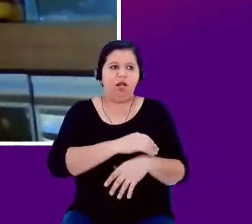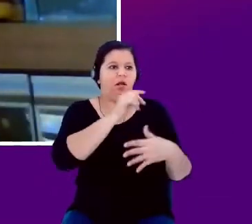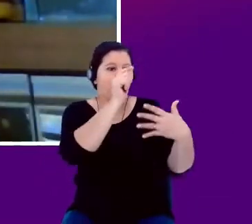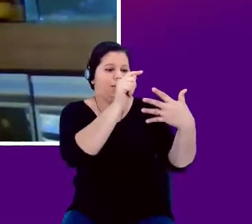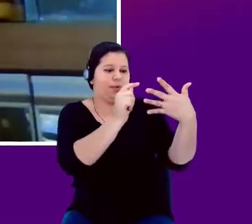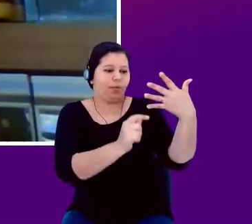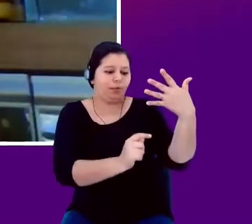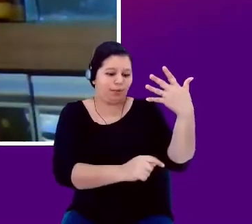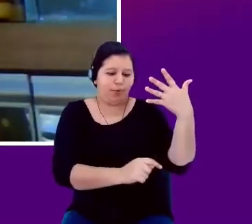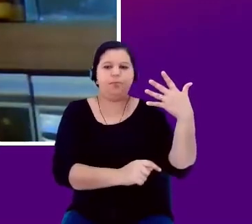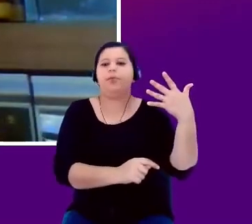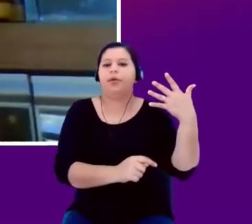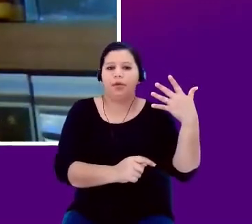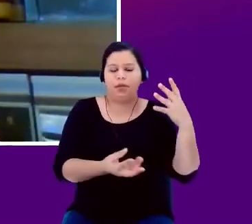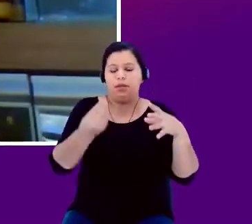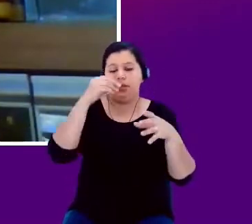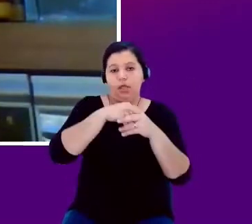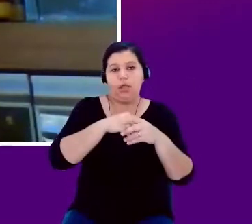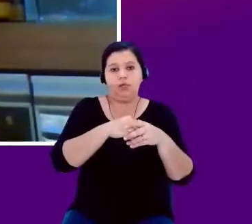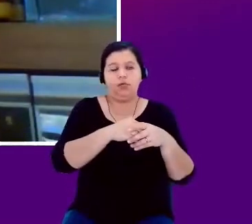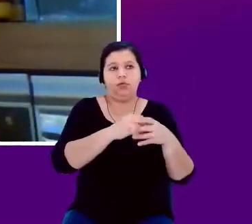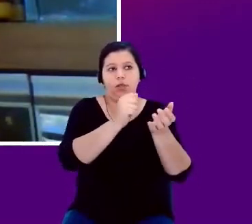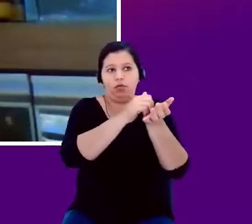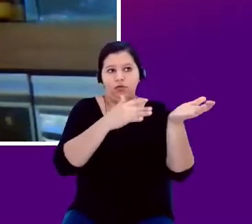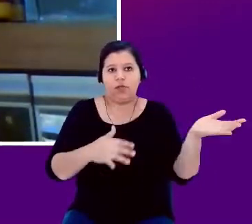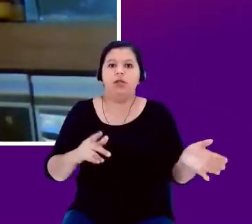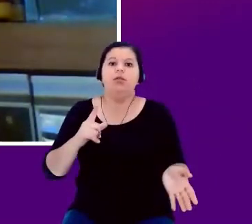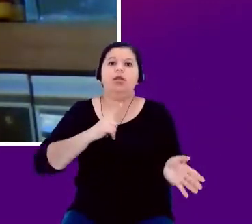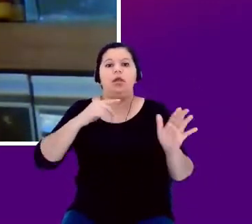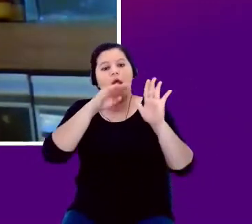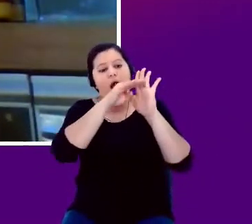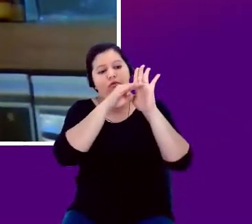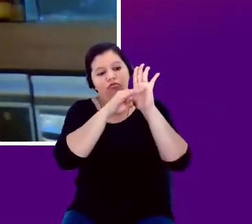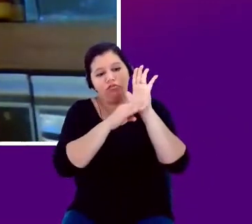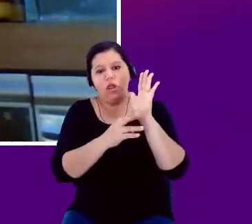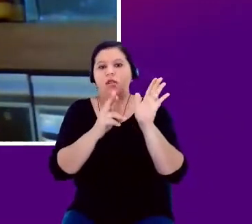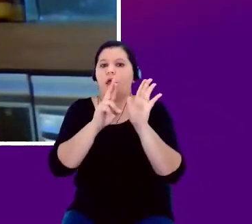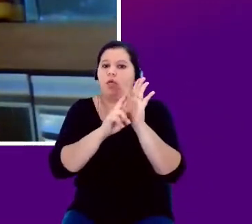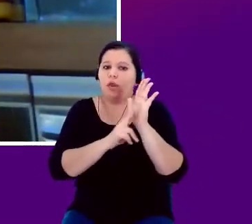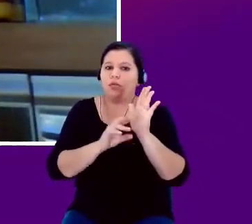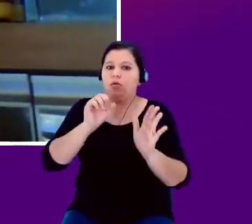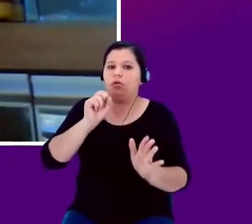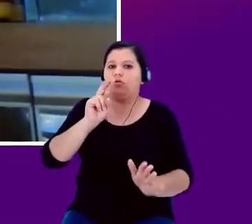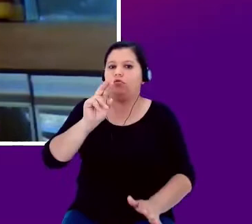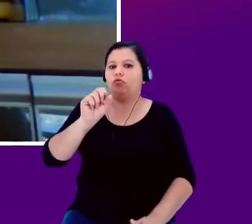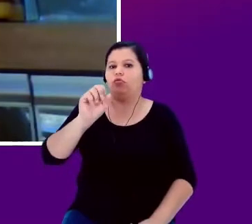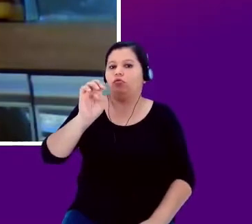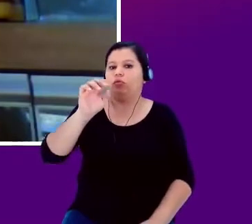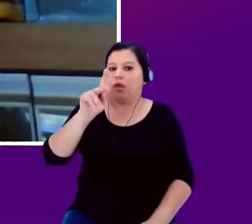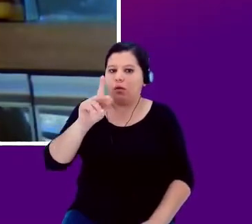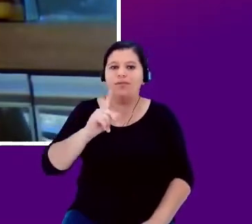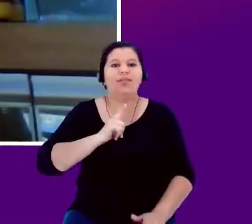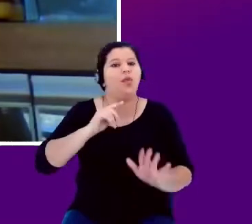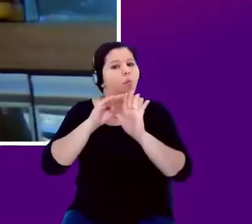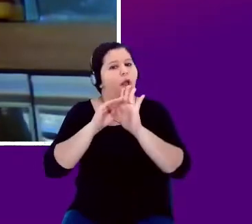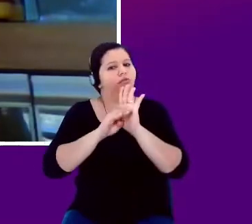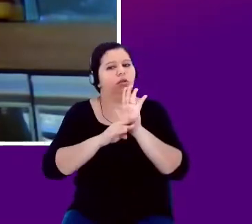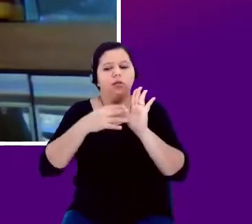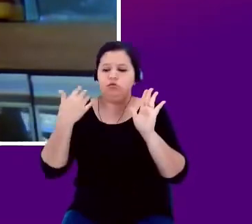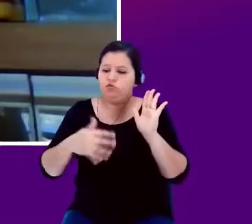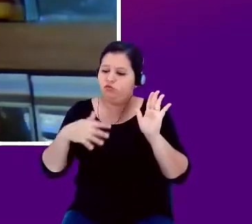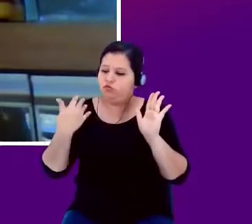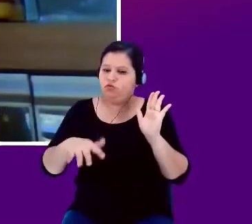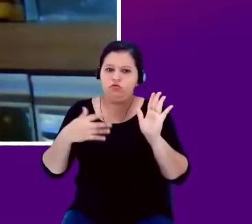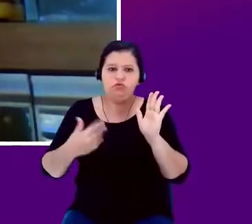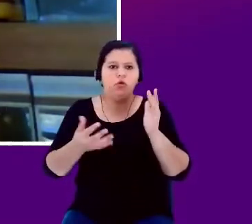questões que permeiam a atividade, existe a agenda regulatória. A SUSEP ela tem uma intensa agenda regulatória, tratando de matérias que